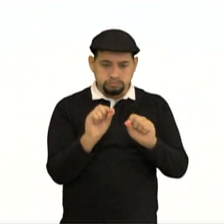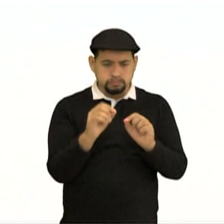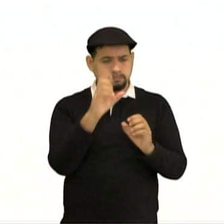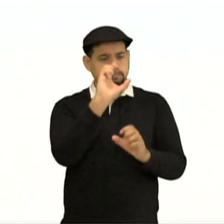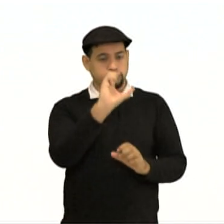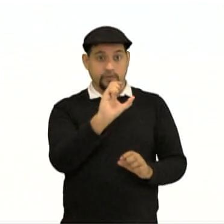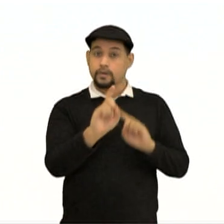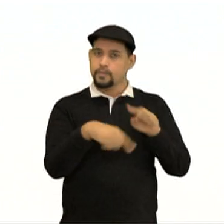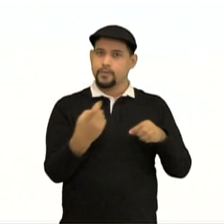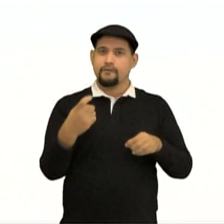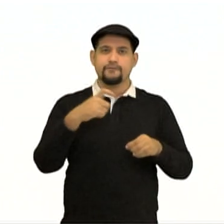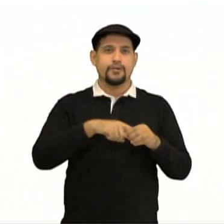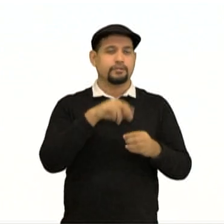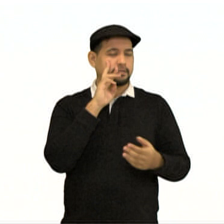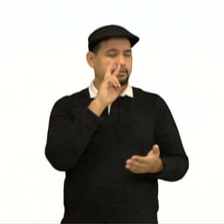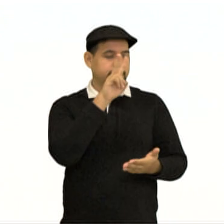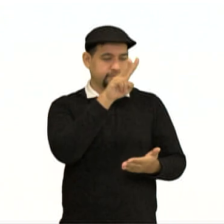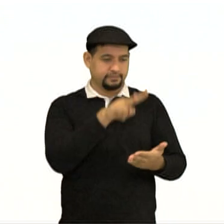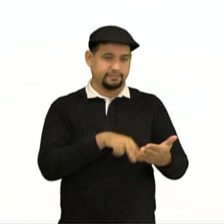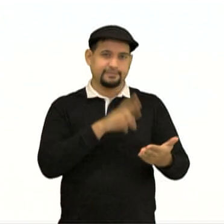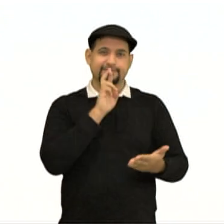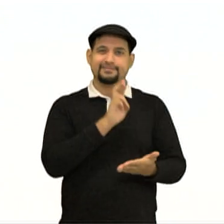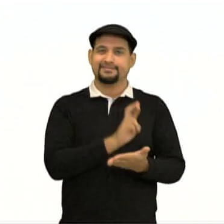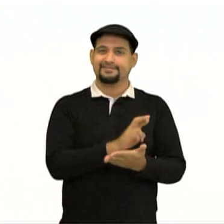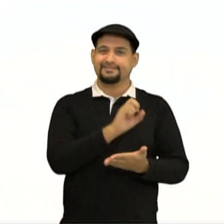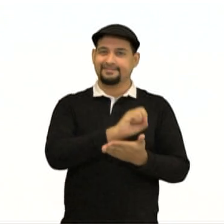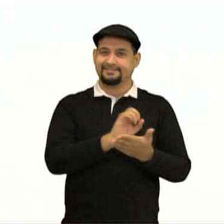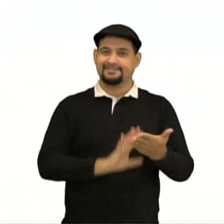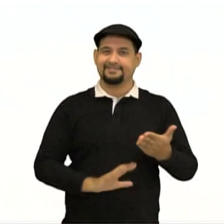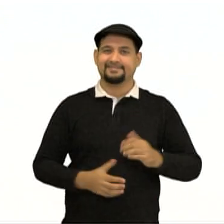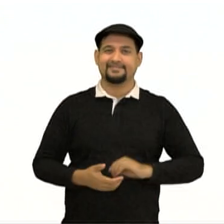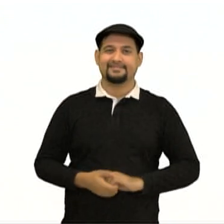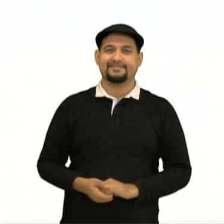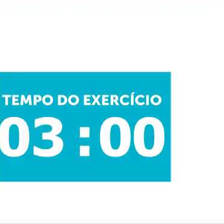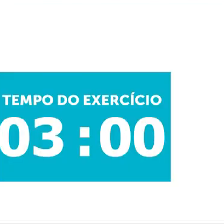fórmula e já voltamos conferir o resultado nessa questão.